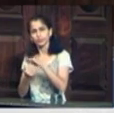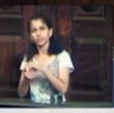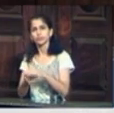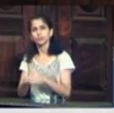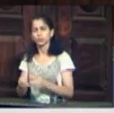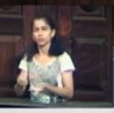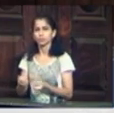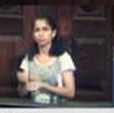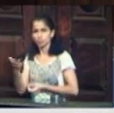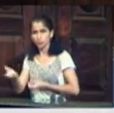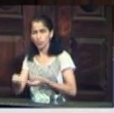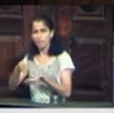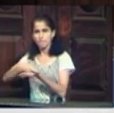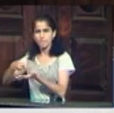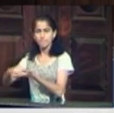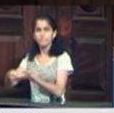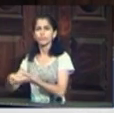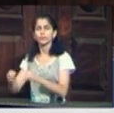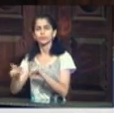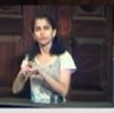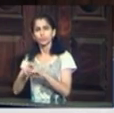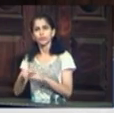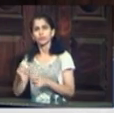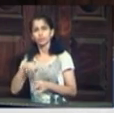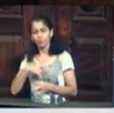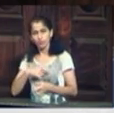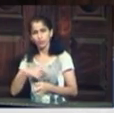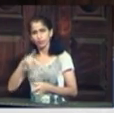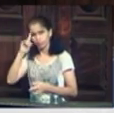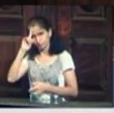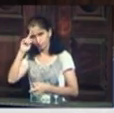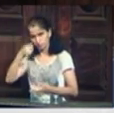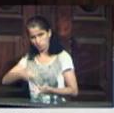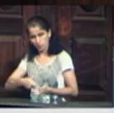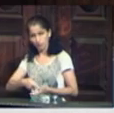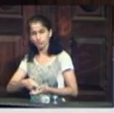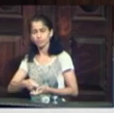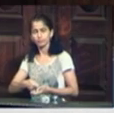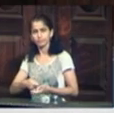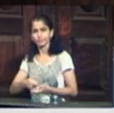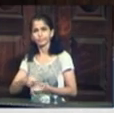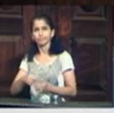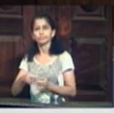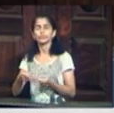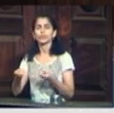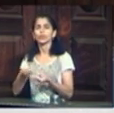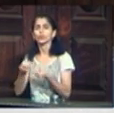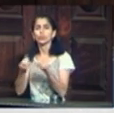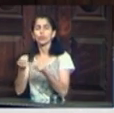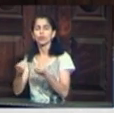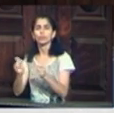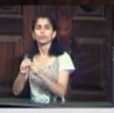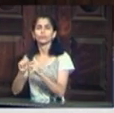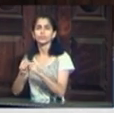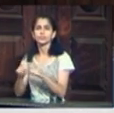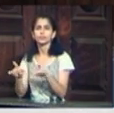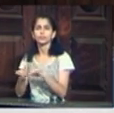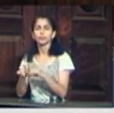pessoal. E impõe uma receita do que fazer, por onde começar a